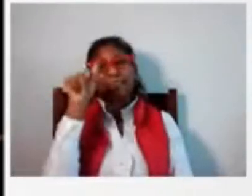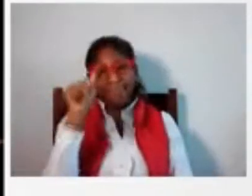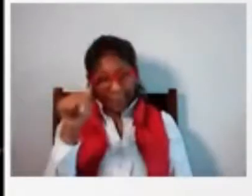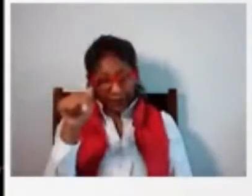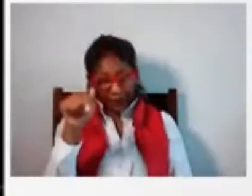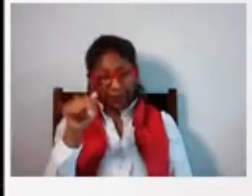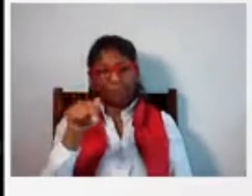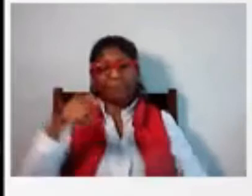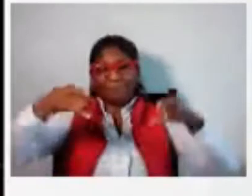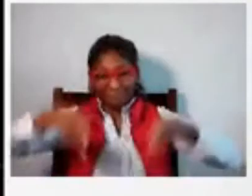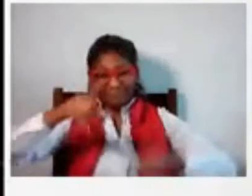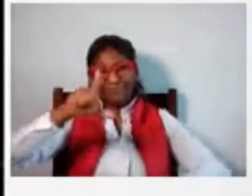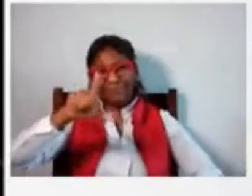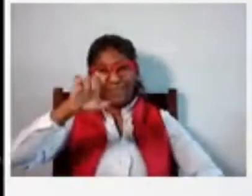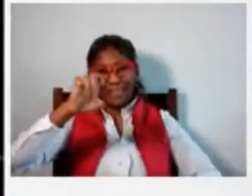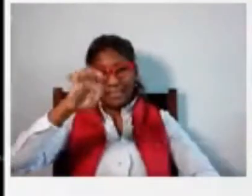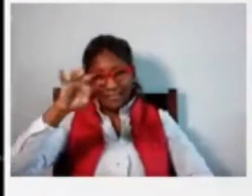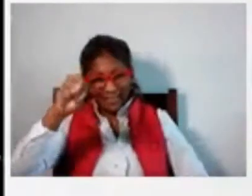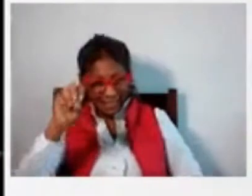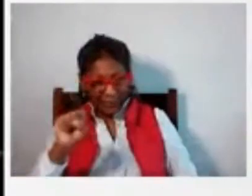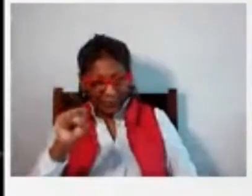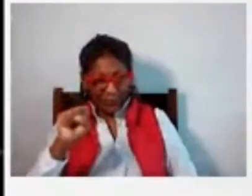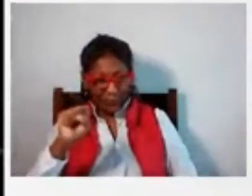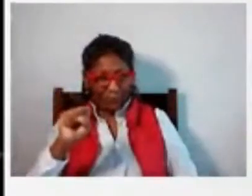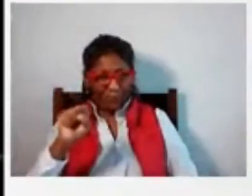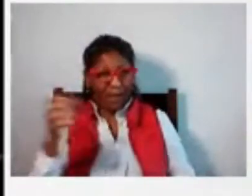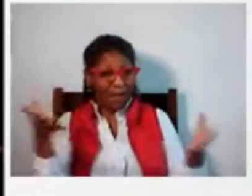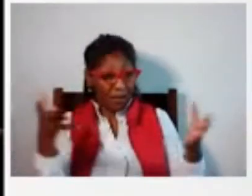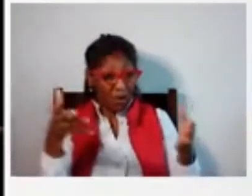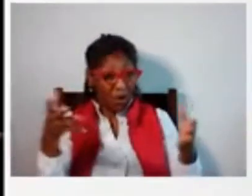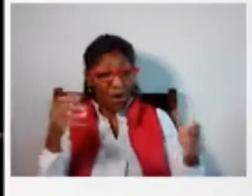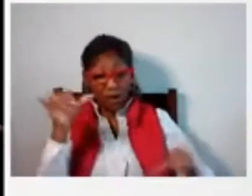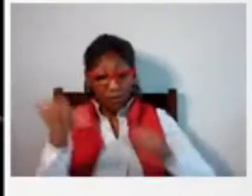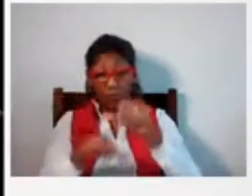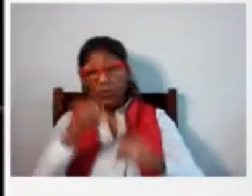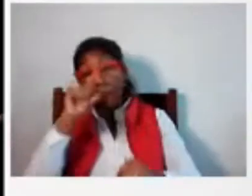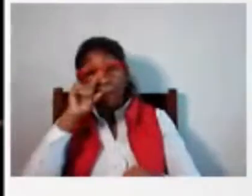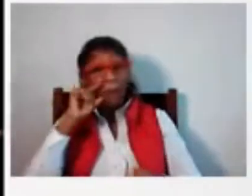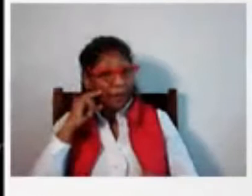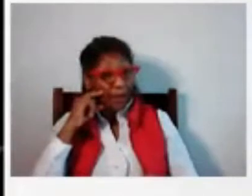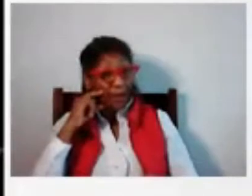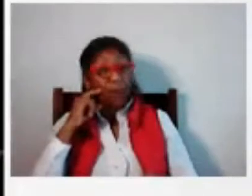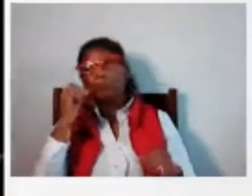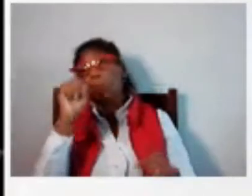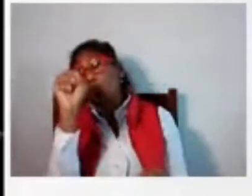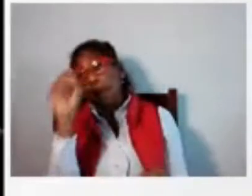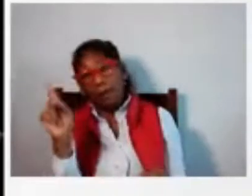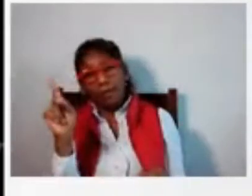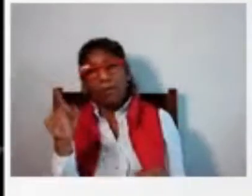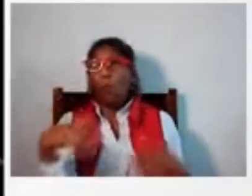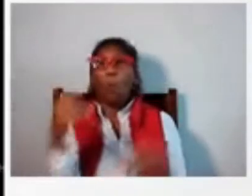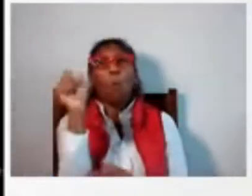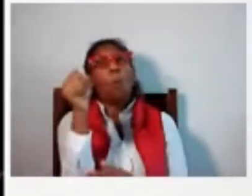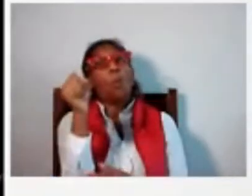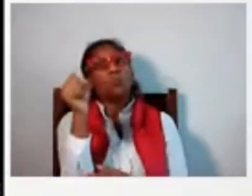macro-região Santa Maria, que tornam esse indicador bandeira amarela, e mesmo que haja a inserção de 8 novos leitos, que